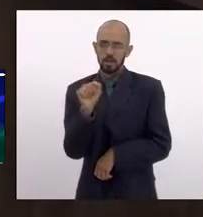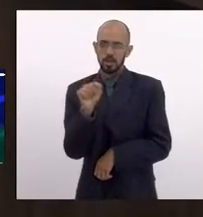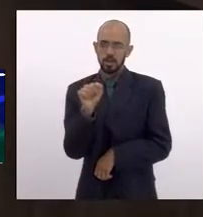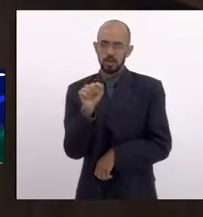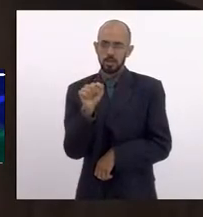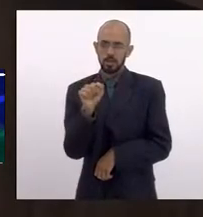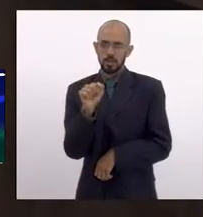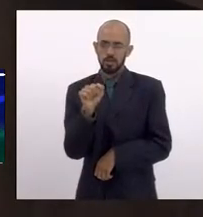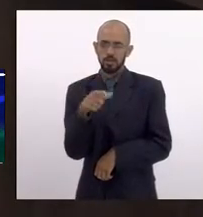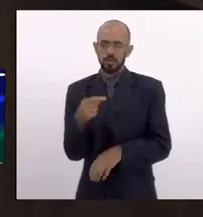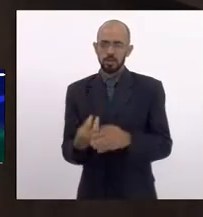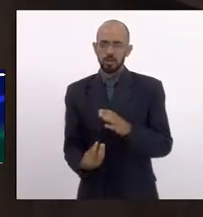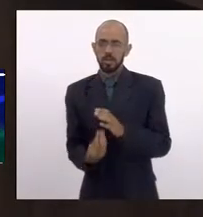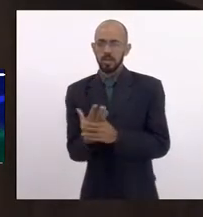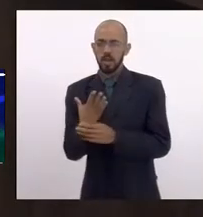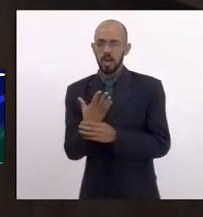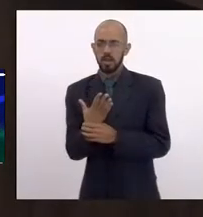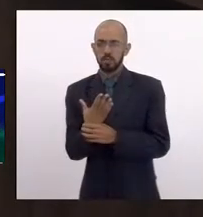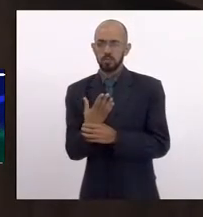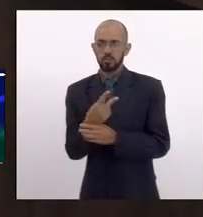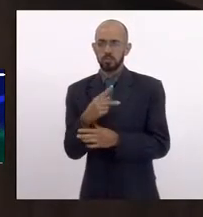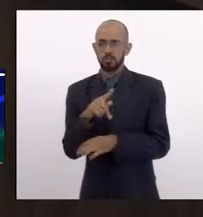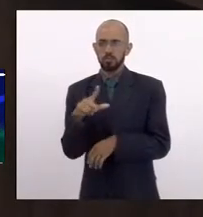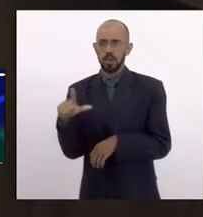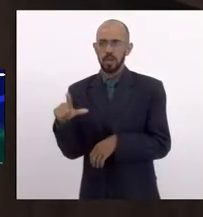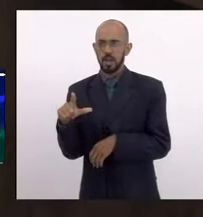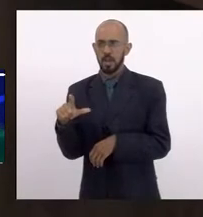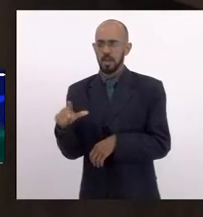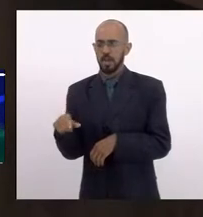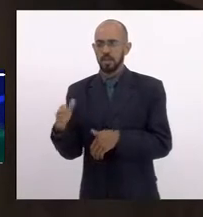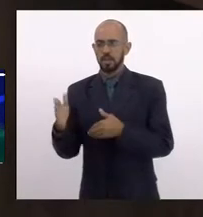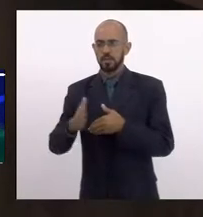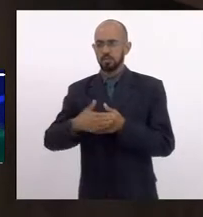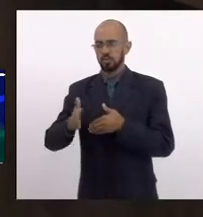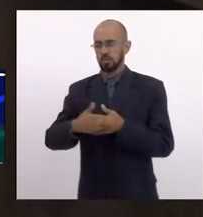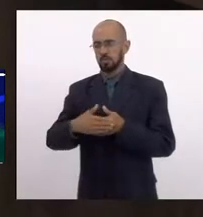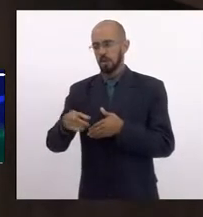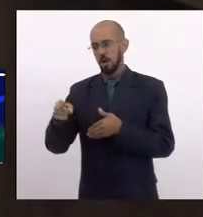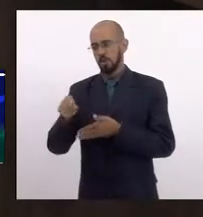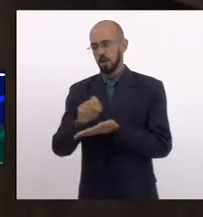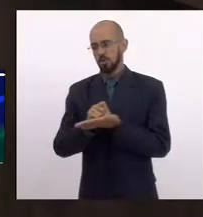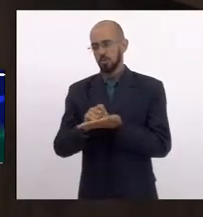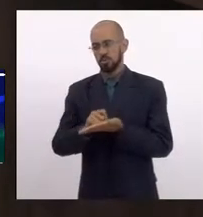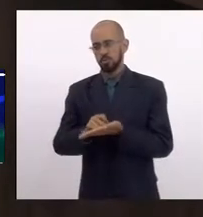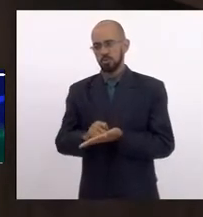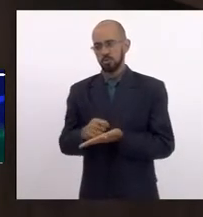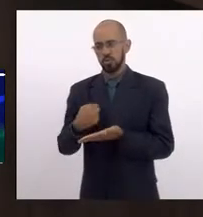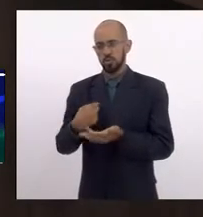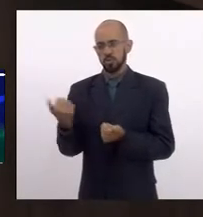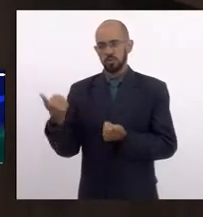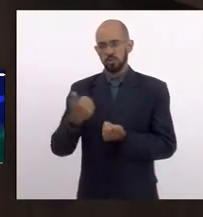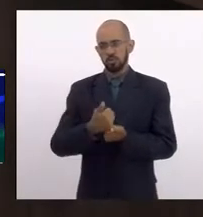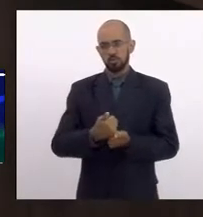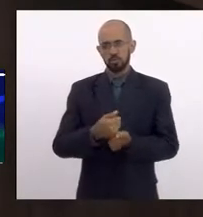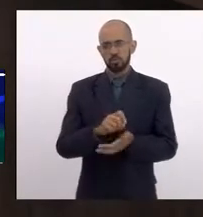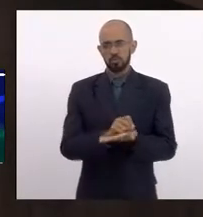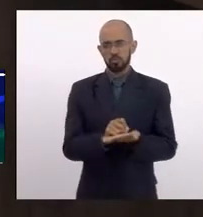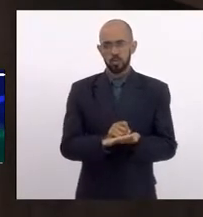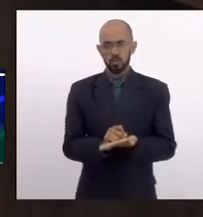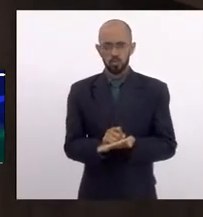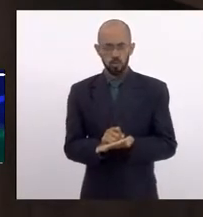criado inicialmente para o projeto de lei de vossa autoria que eu fui autor pode juvante